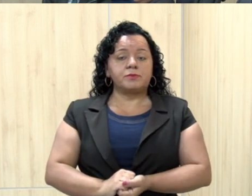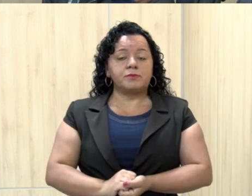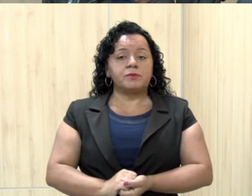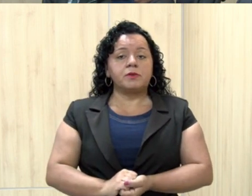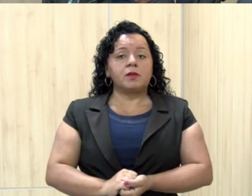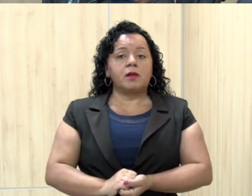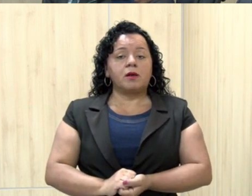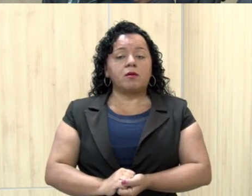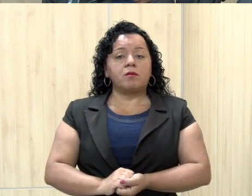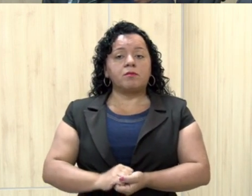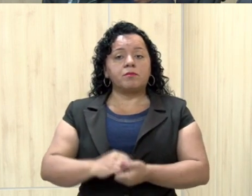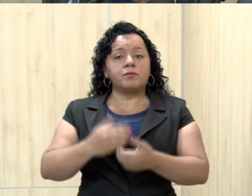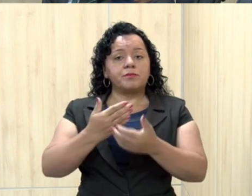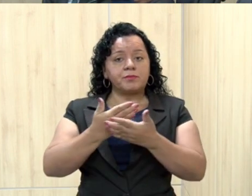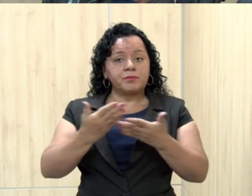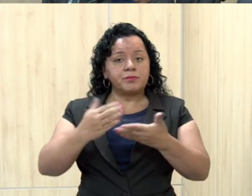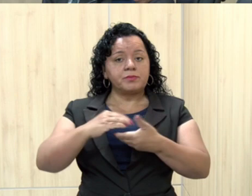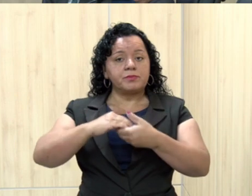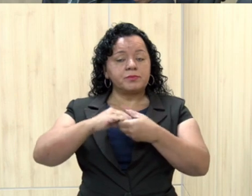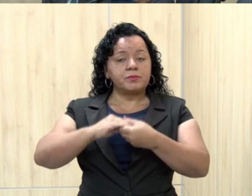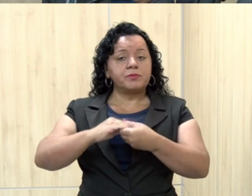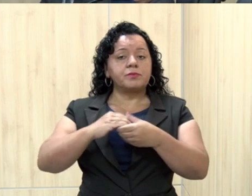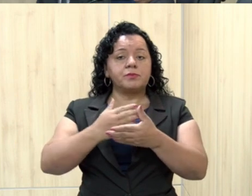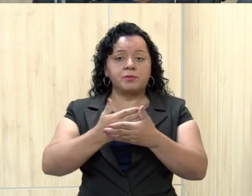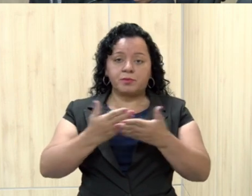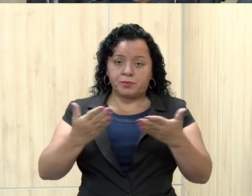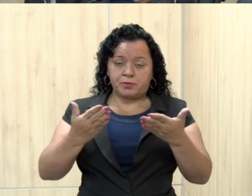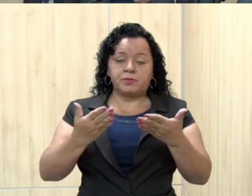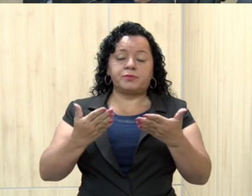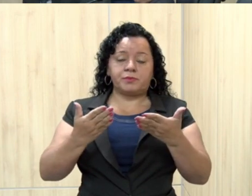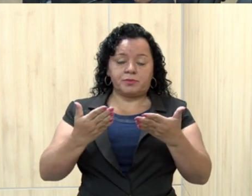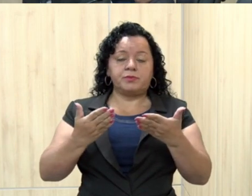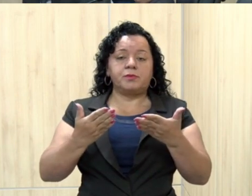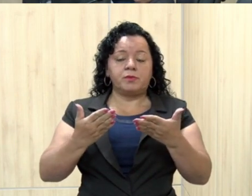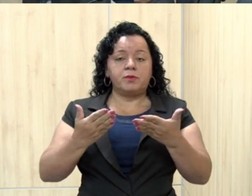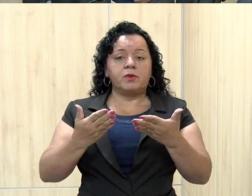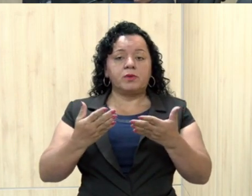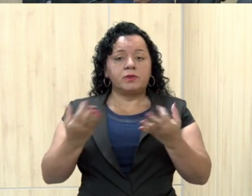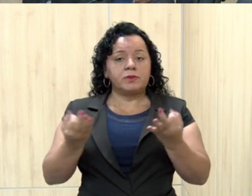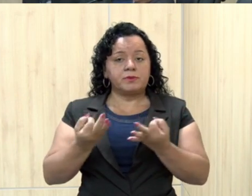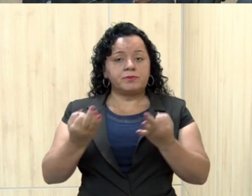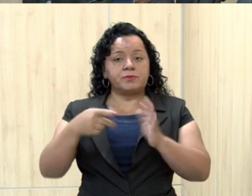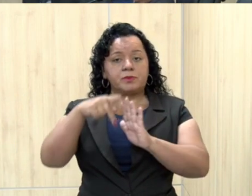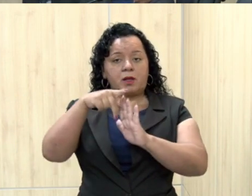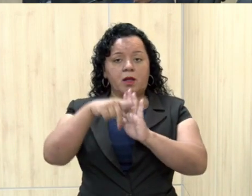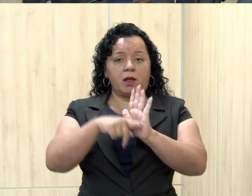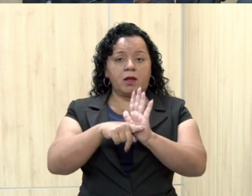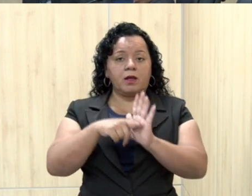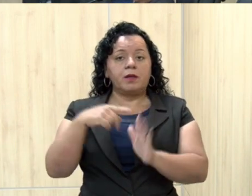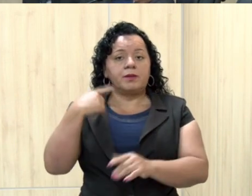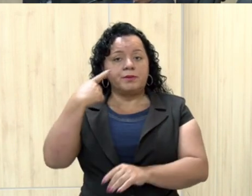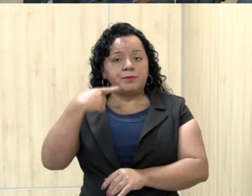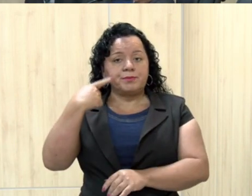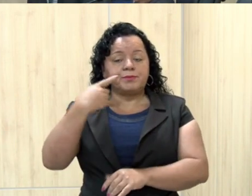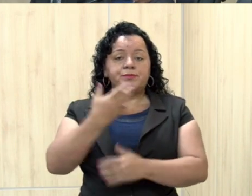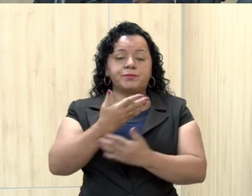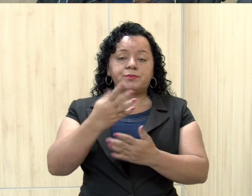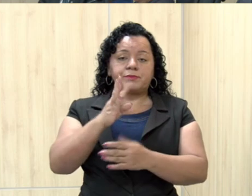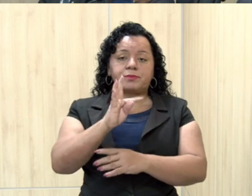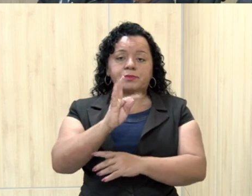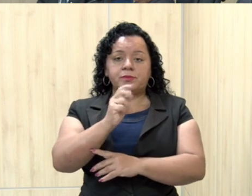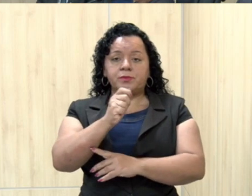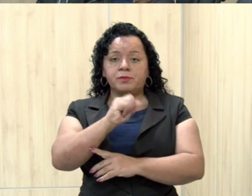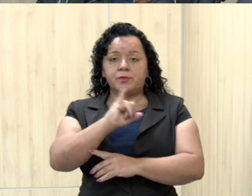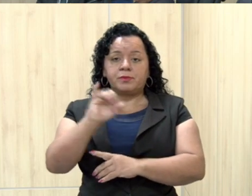os meus cumprimentos ao excelente projeto de autoria da deputada Taíssa Souza voto pelo tramitação regular do feito